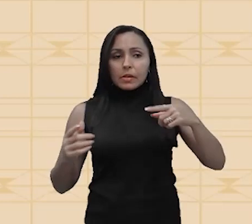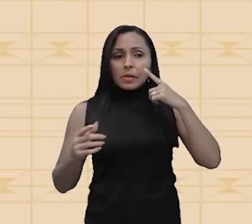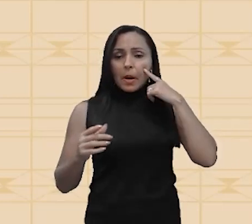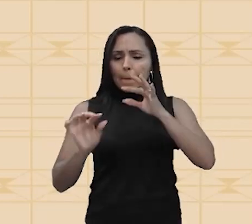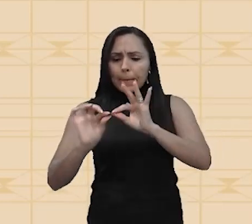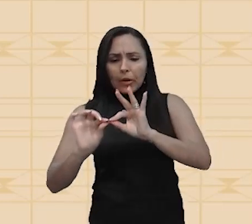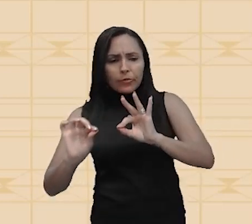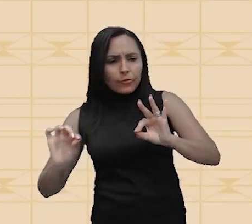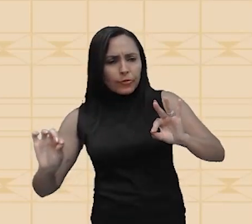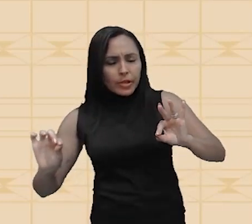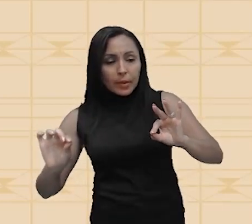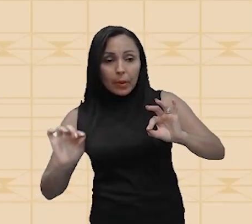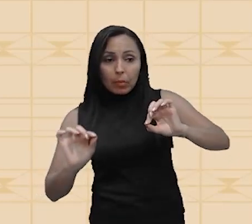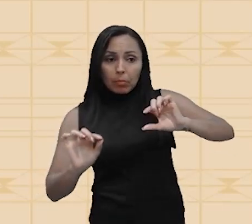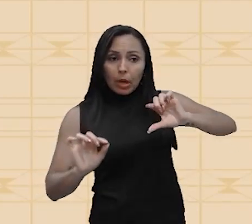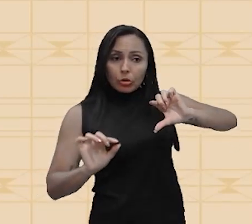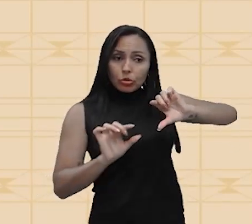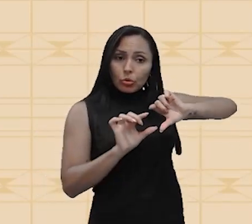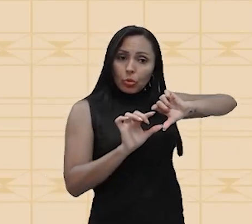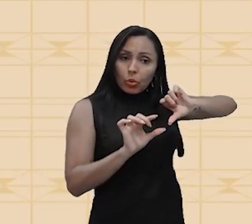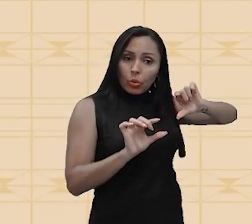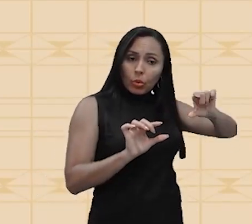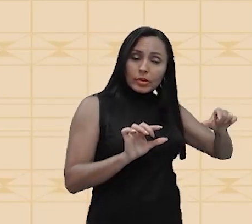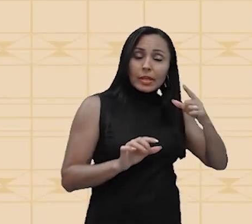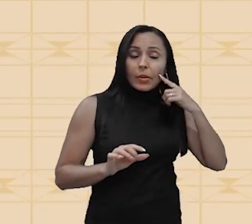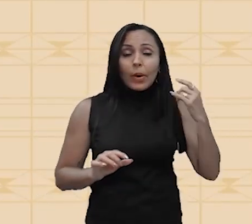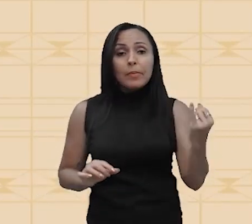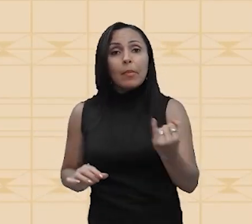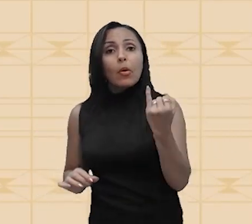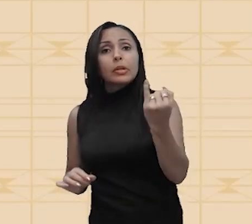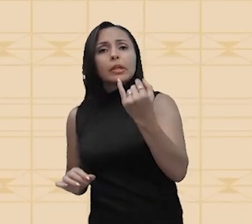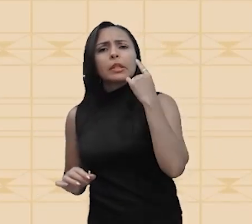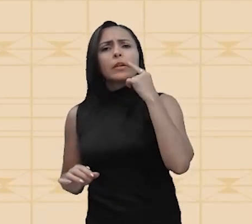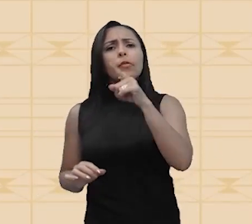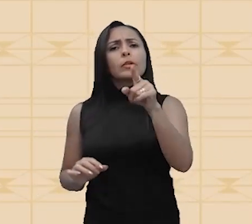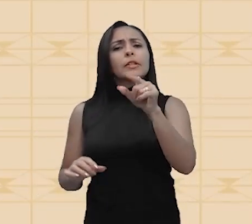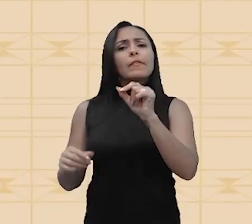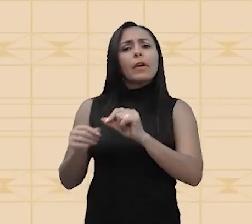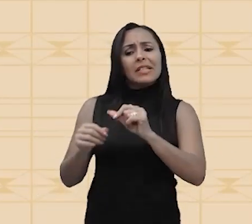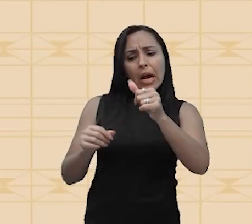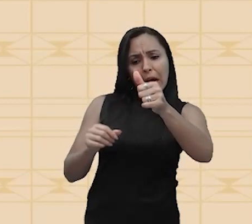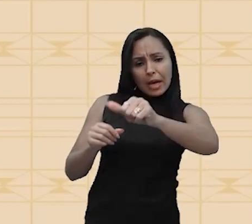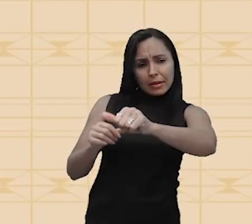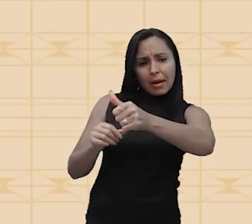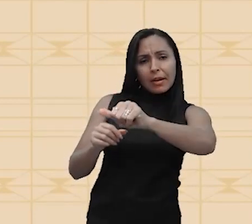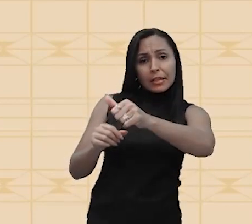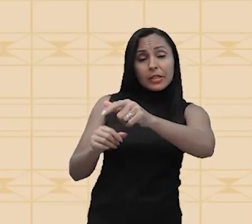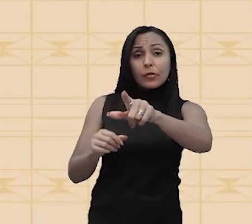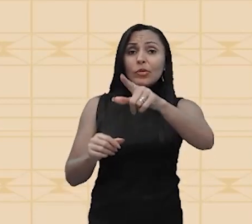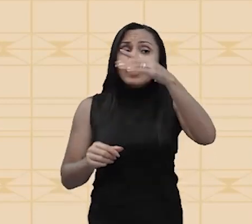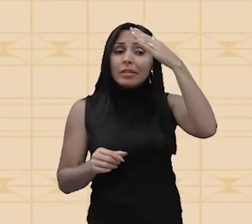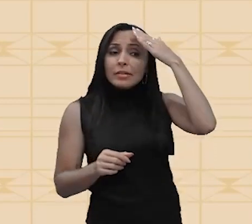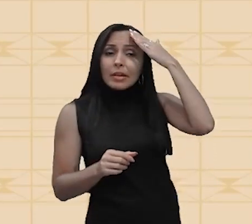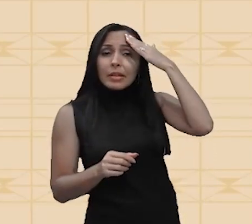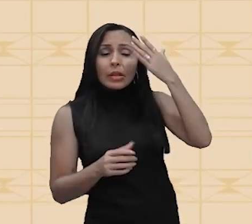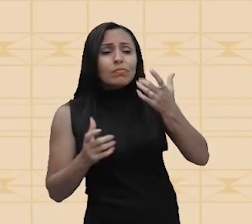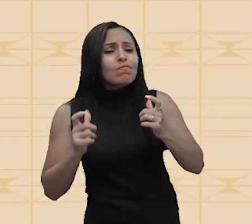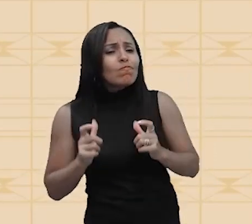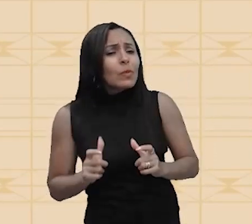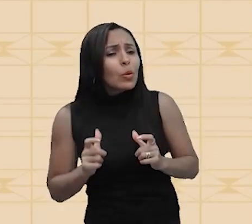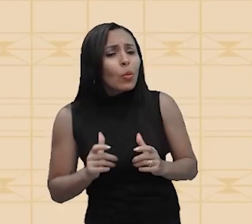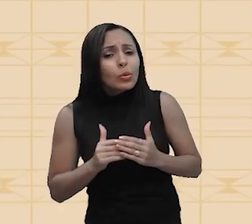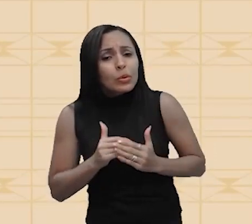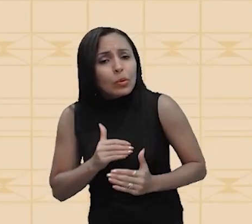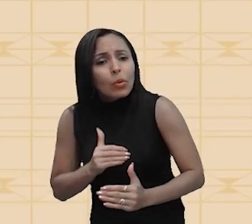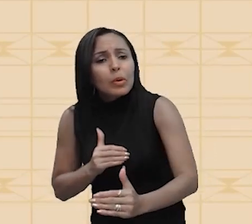uma mais grossa, é importante que quando você faça essa análise, você entenda de onde partiu o pulso.